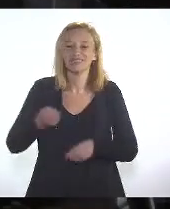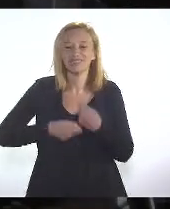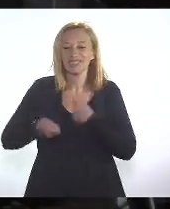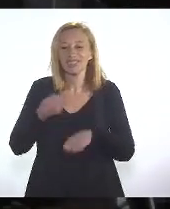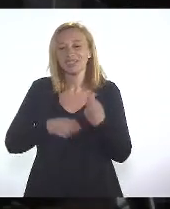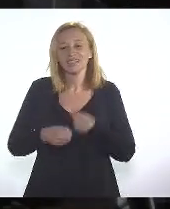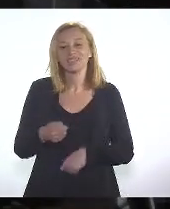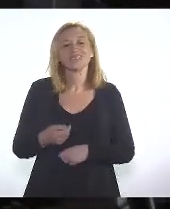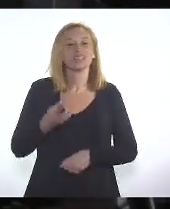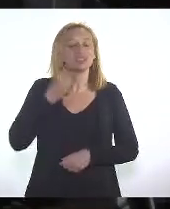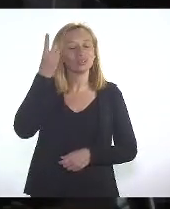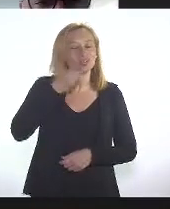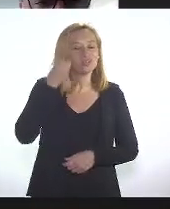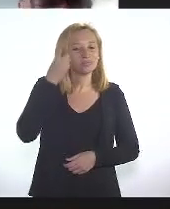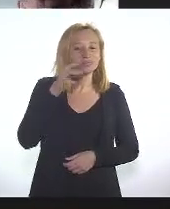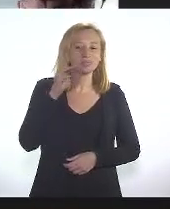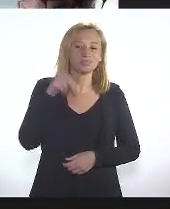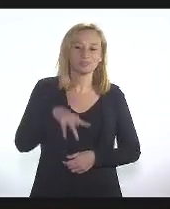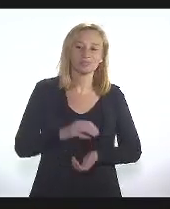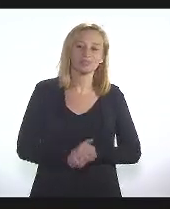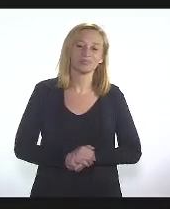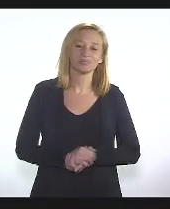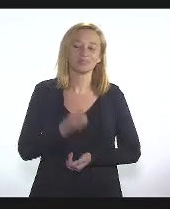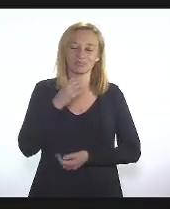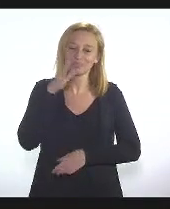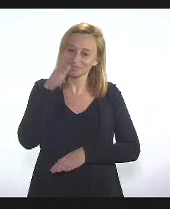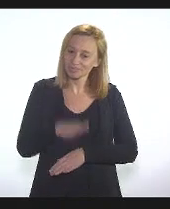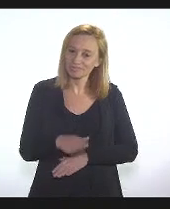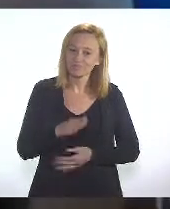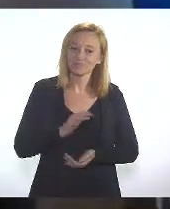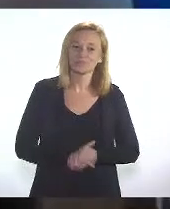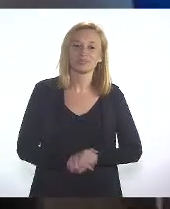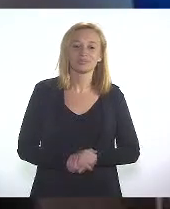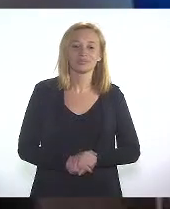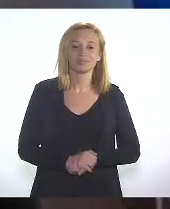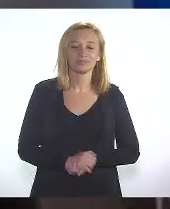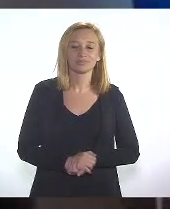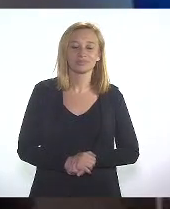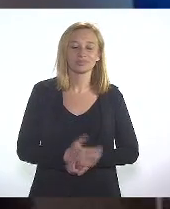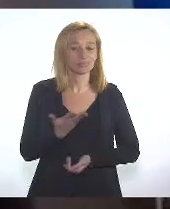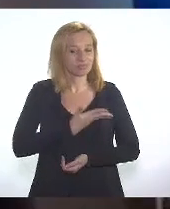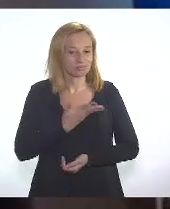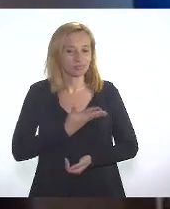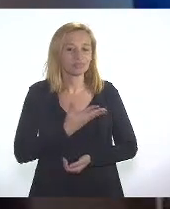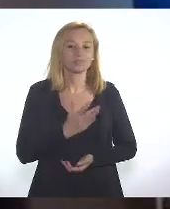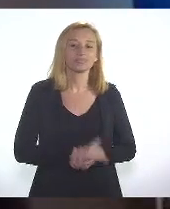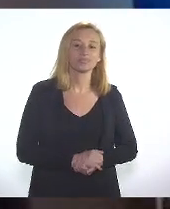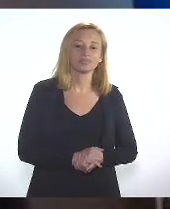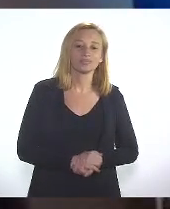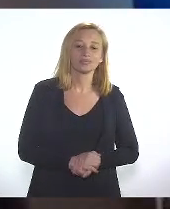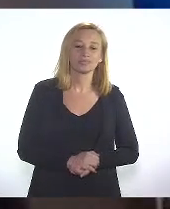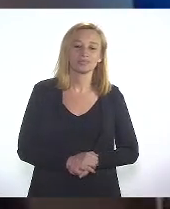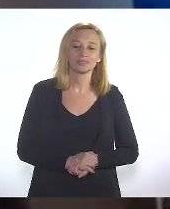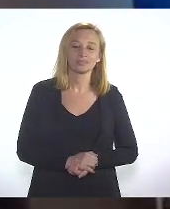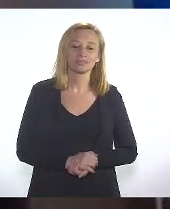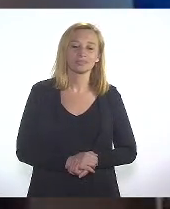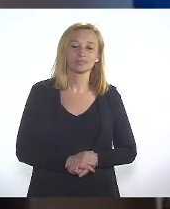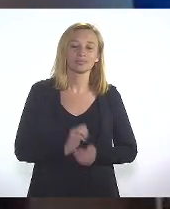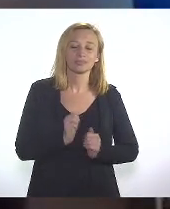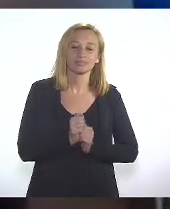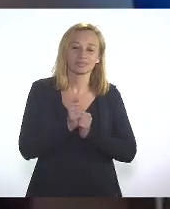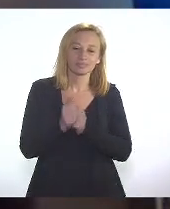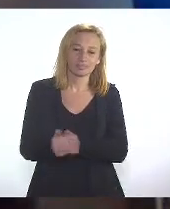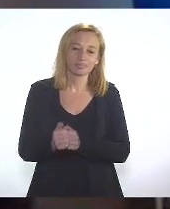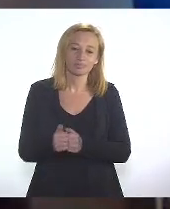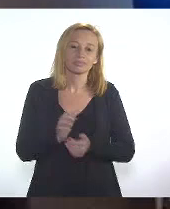Ferreirinha. Senhor presidente, boa tarde, colegas. Deputados, o parecer, presidente, acompanha